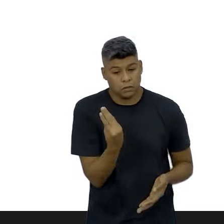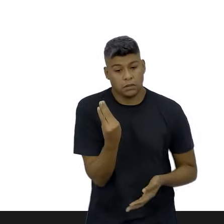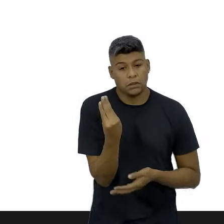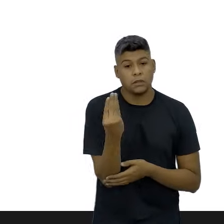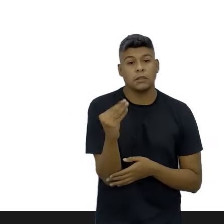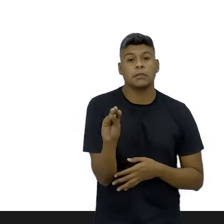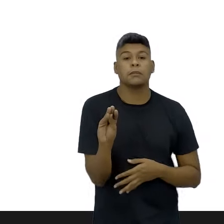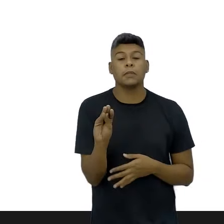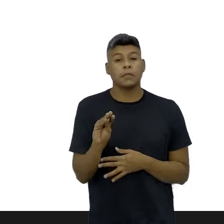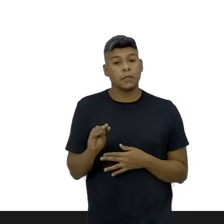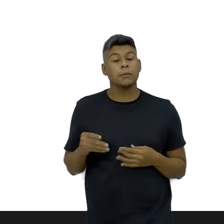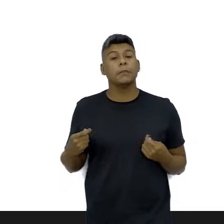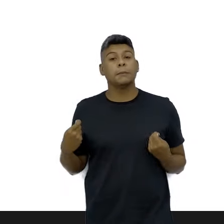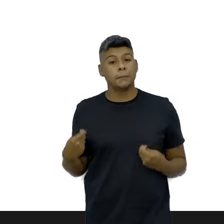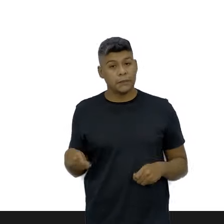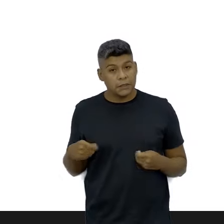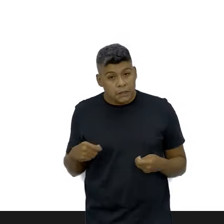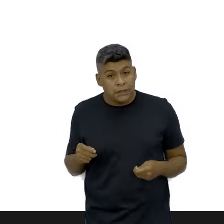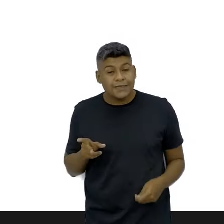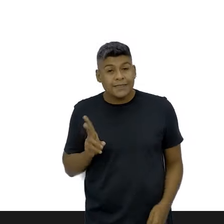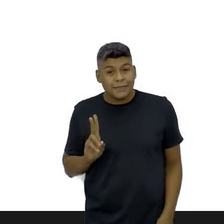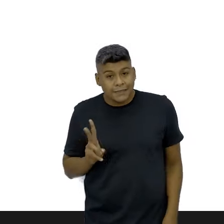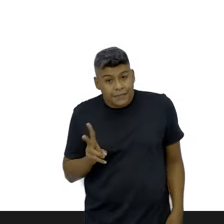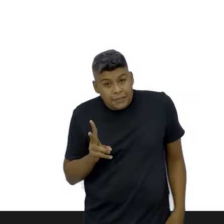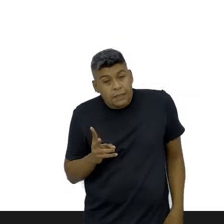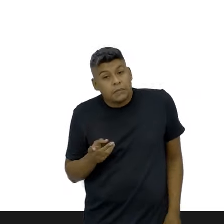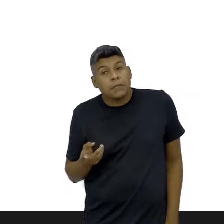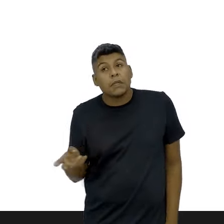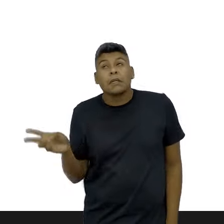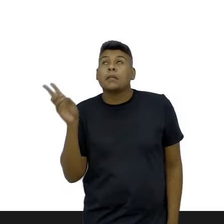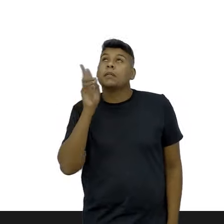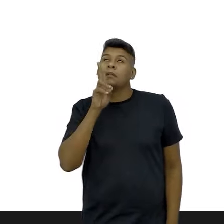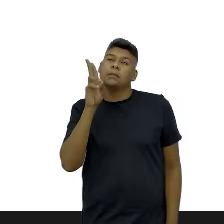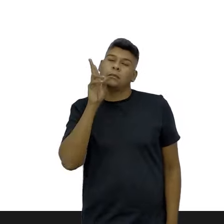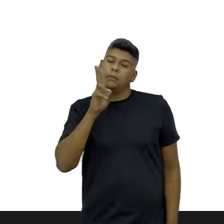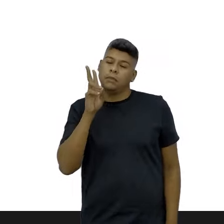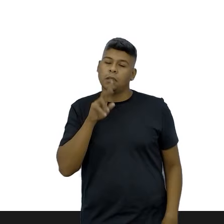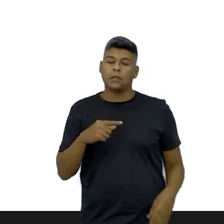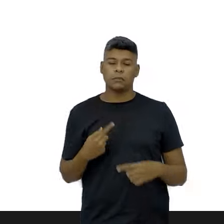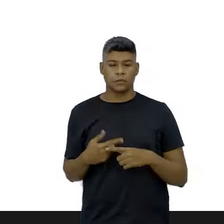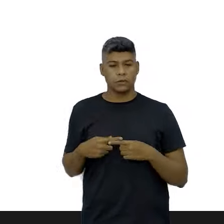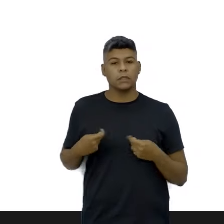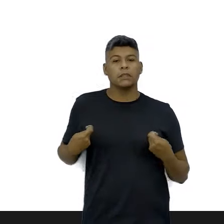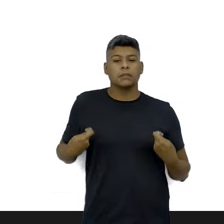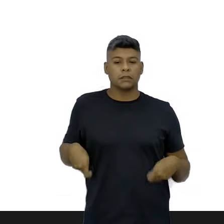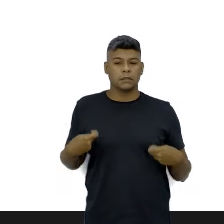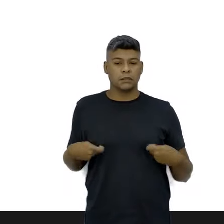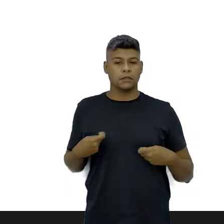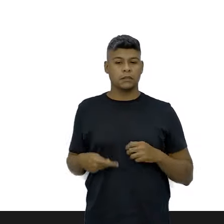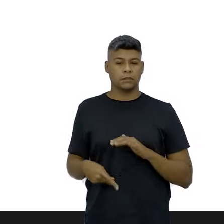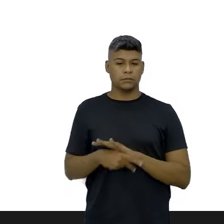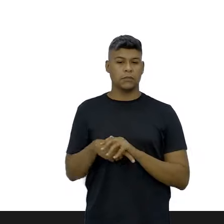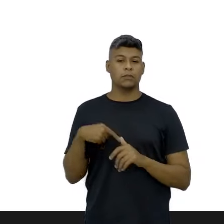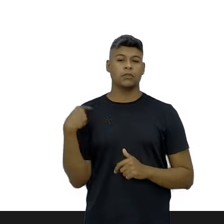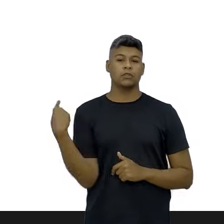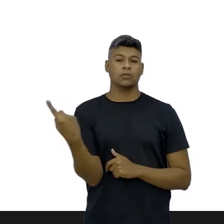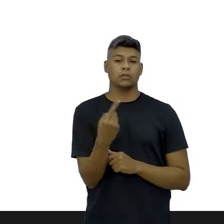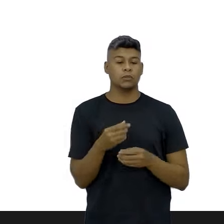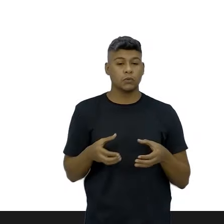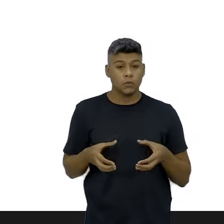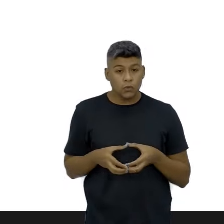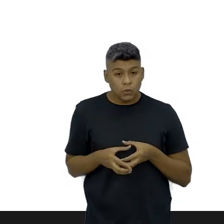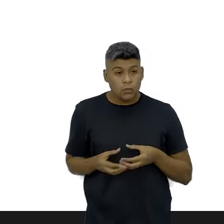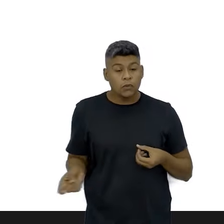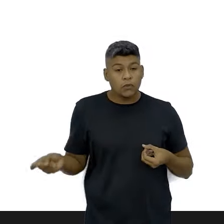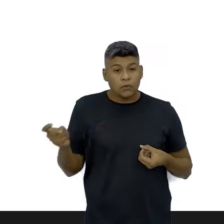empregamos, né, e precisamos constantemente retomar, a partir dessas necessidades da nossa turma, né, retomar